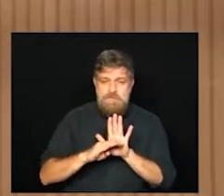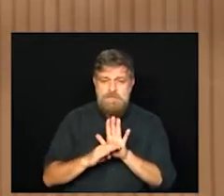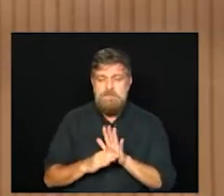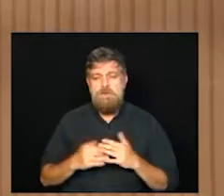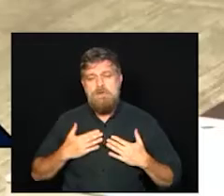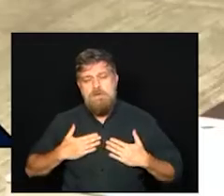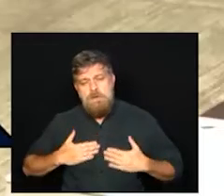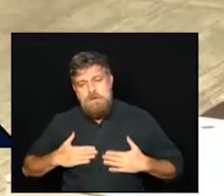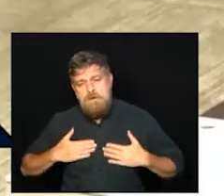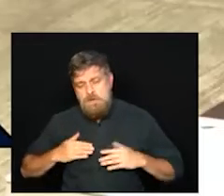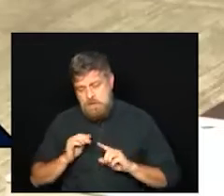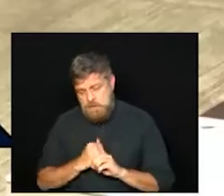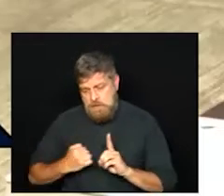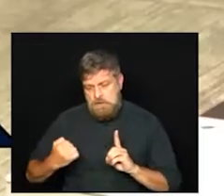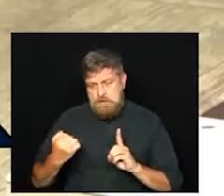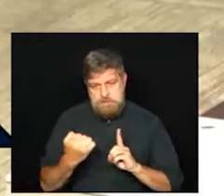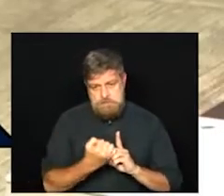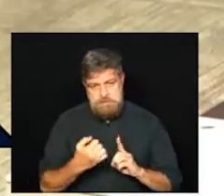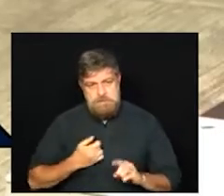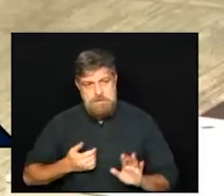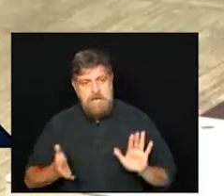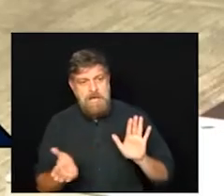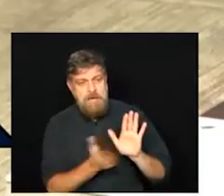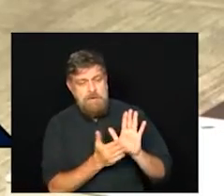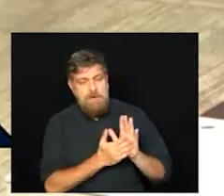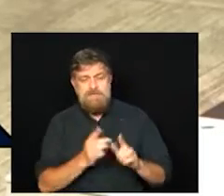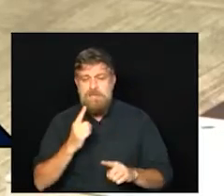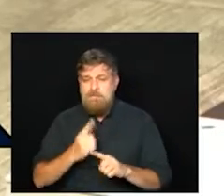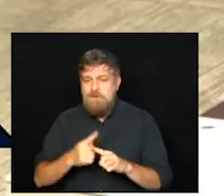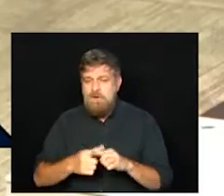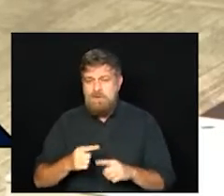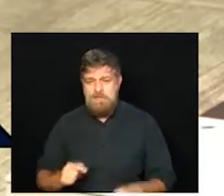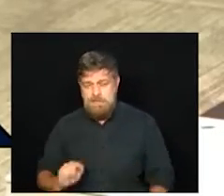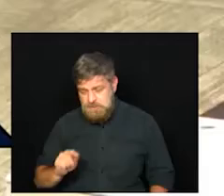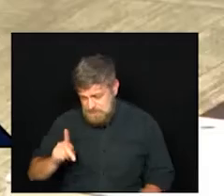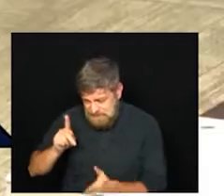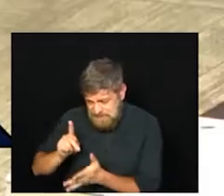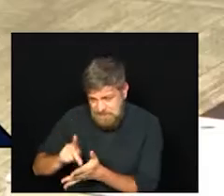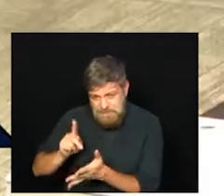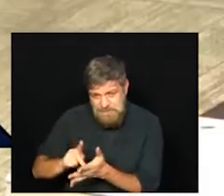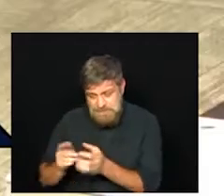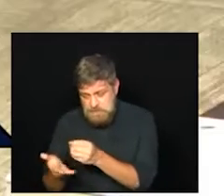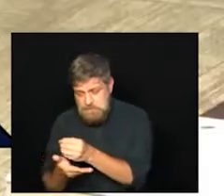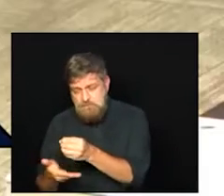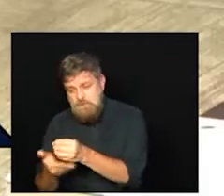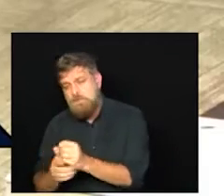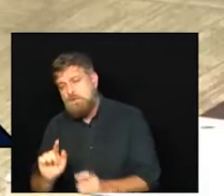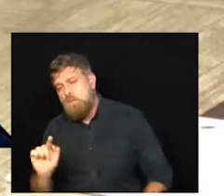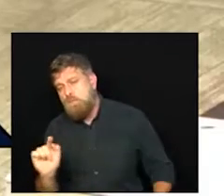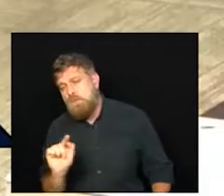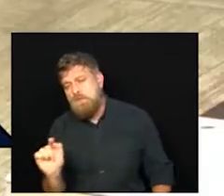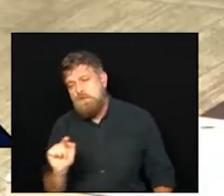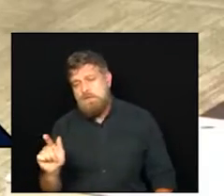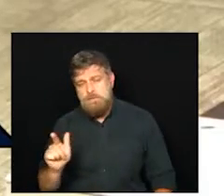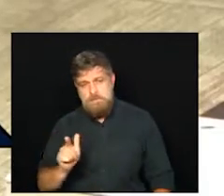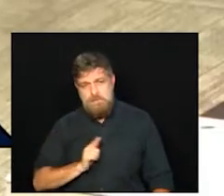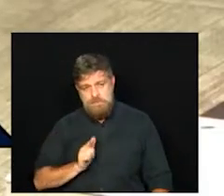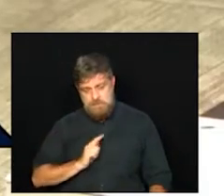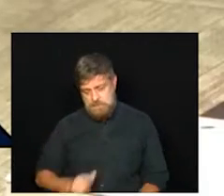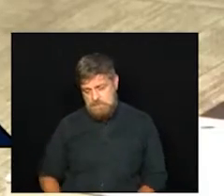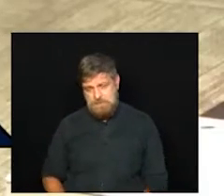para a sociedade. Esse é o nosso propósito, porque na verdade, na verdade é fundamental, é a sua capacidade